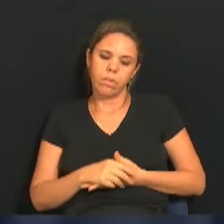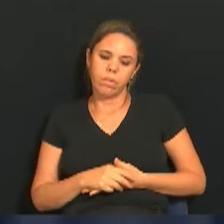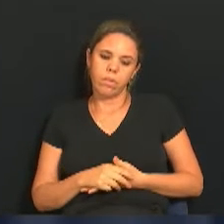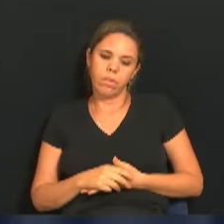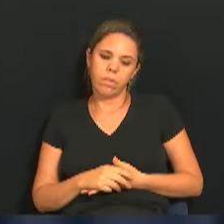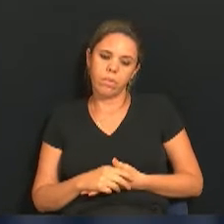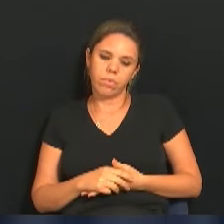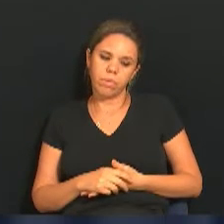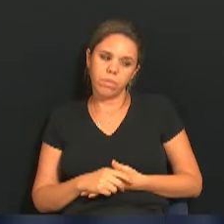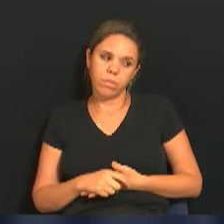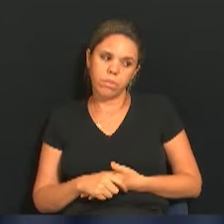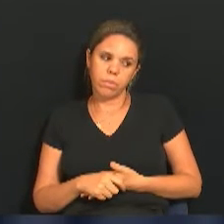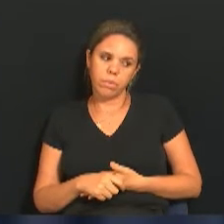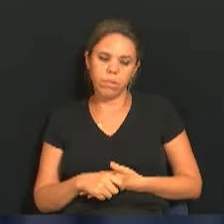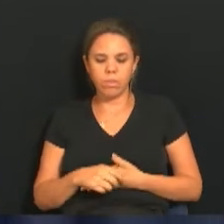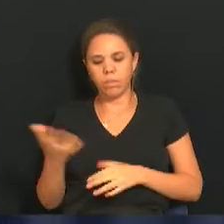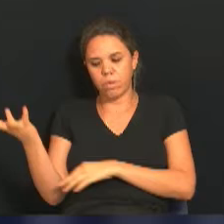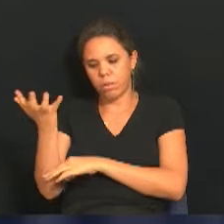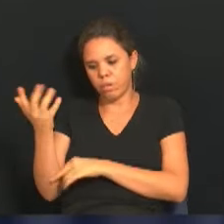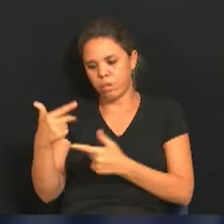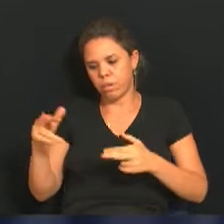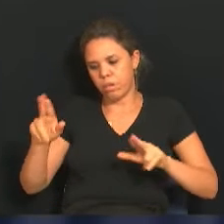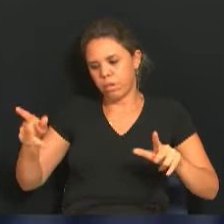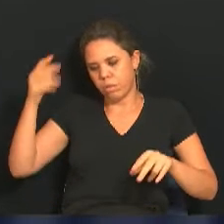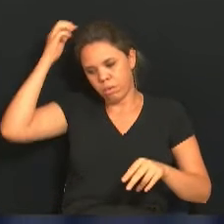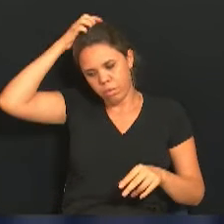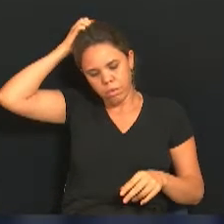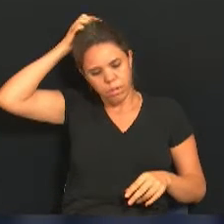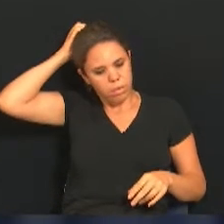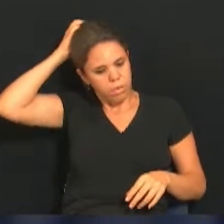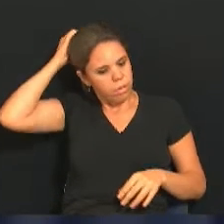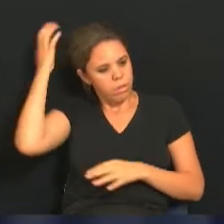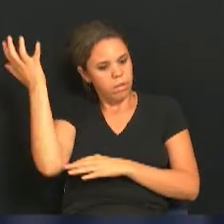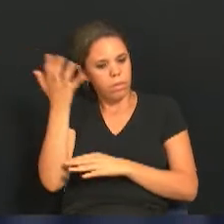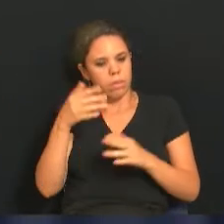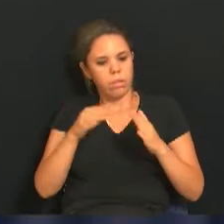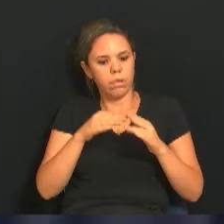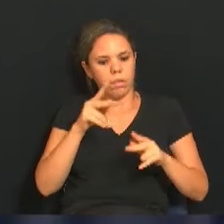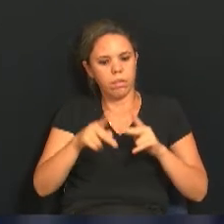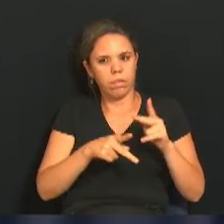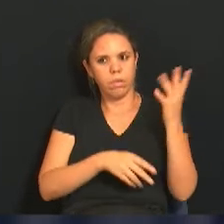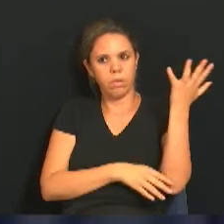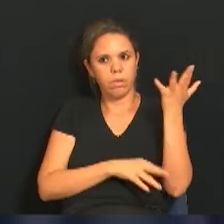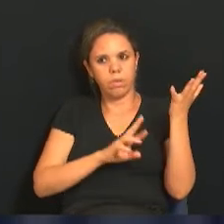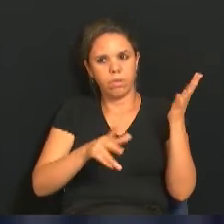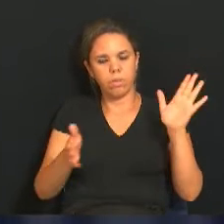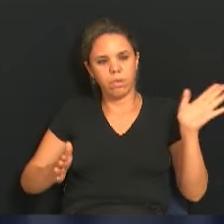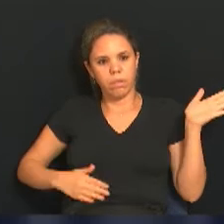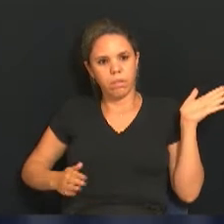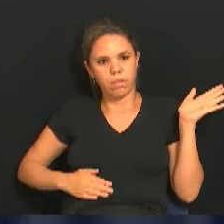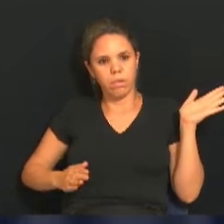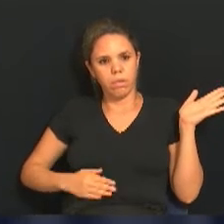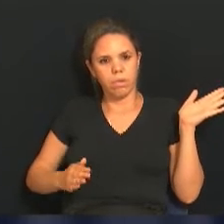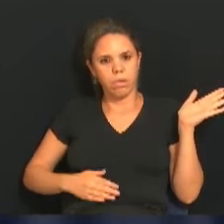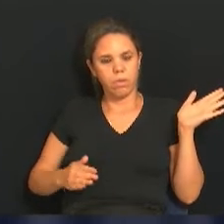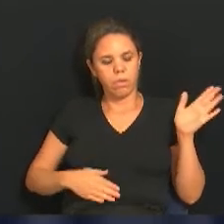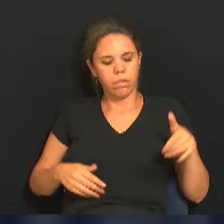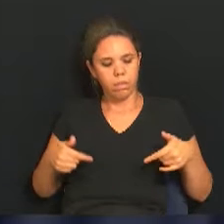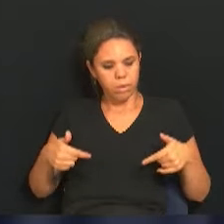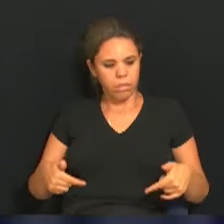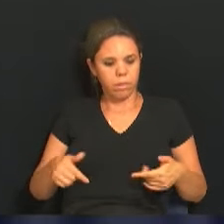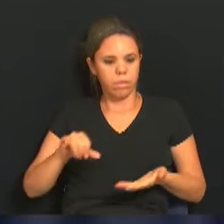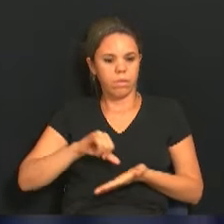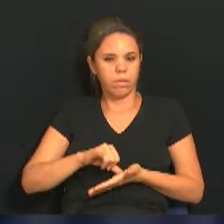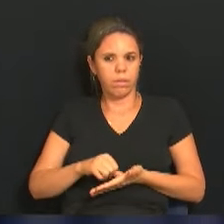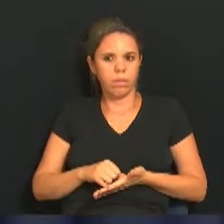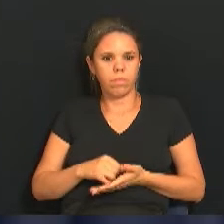rua, é uma coisa. Agora, o morador de rua, que é disfarçado de morador de rua, mas é um bandido que está atuando no centro da cidade, são